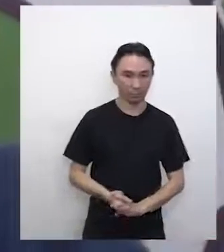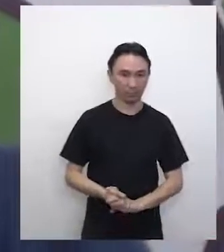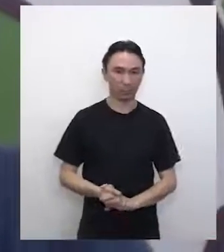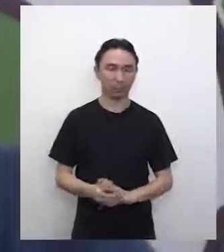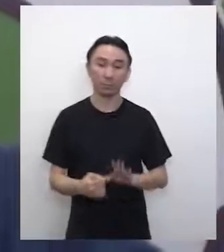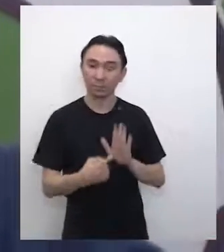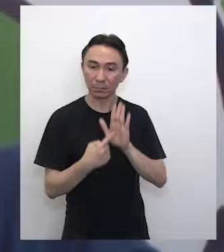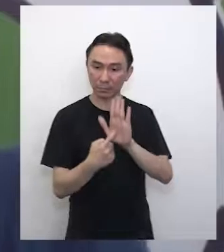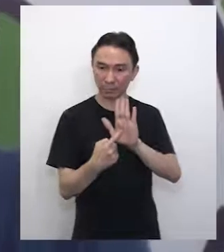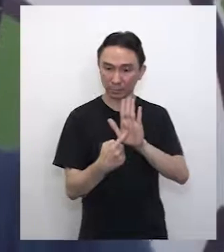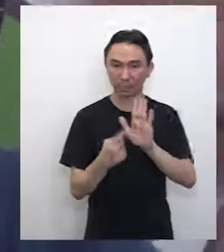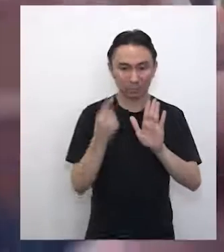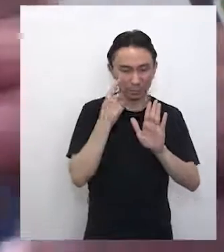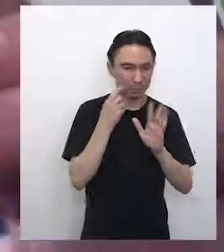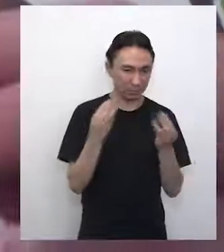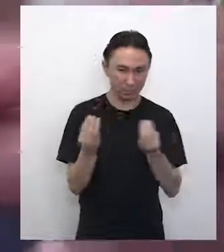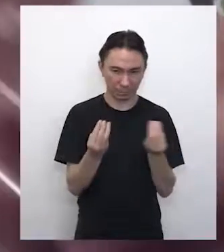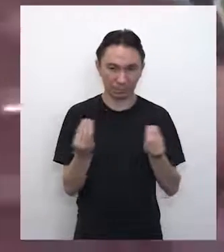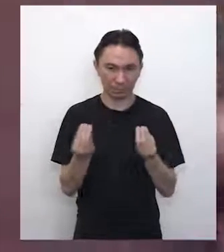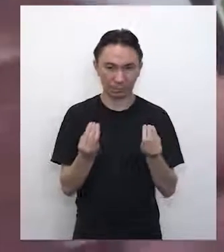visível, como está.